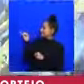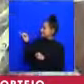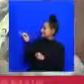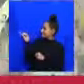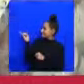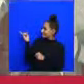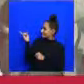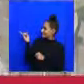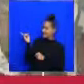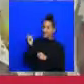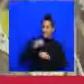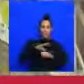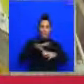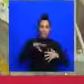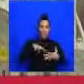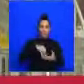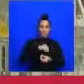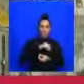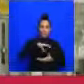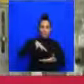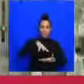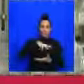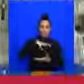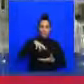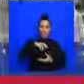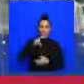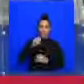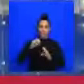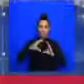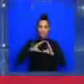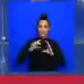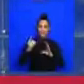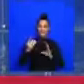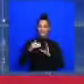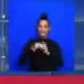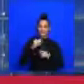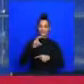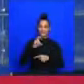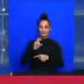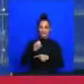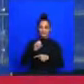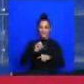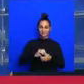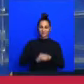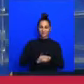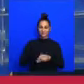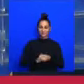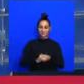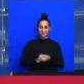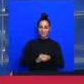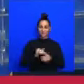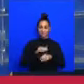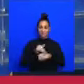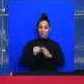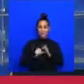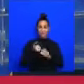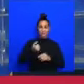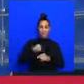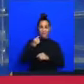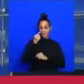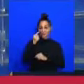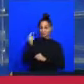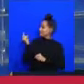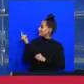Valendo. Globo carregado, embaralhando 50 bolas numeradas de 0 a 50. Vamos chamar o primeiro